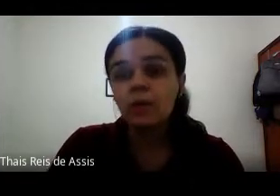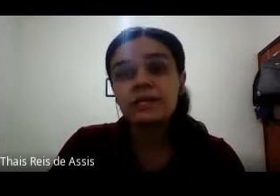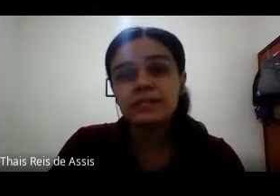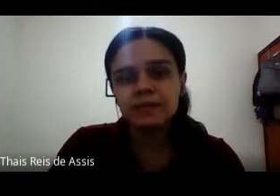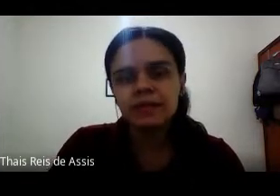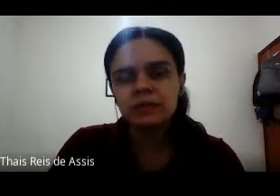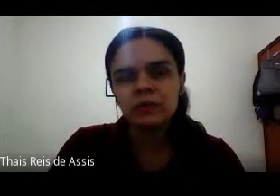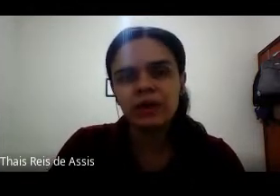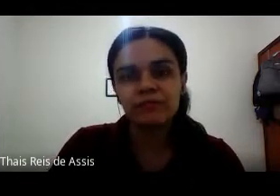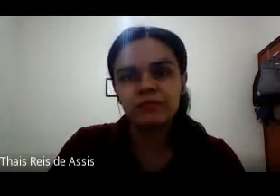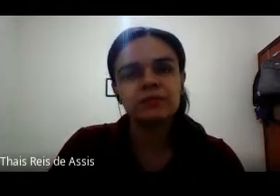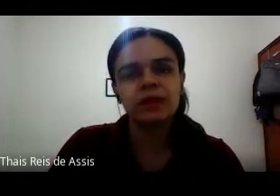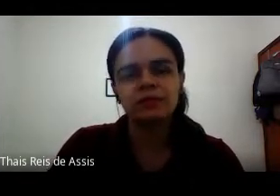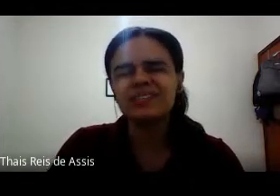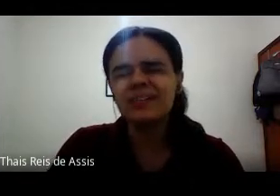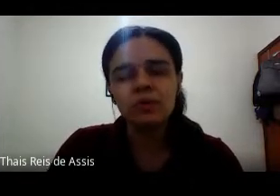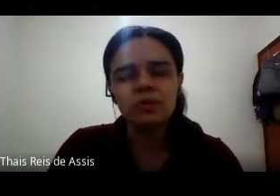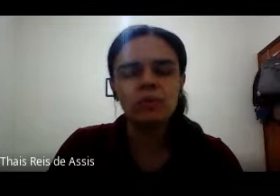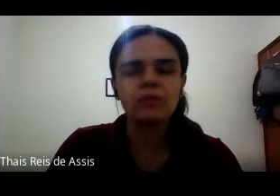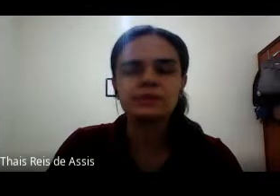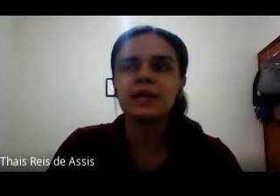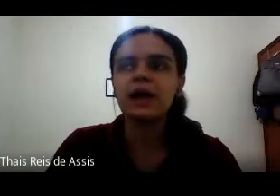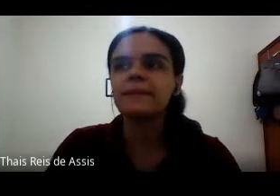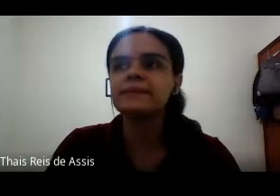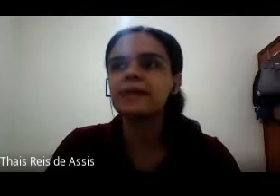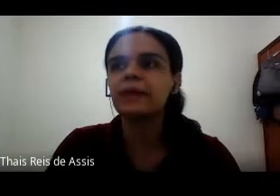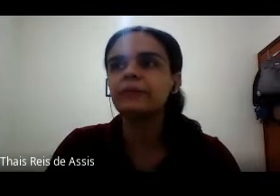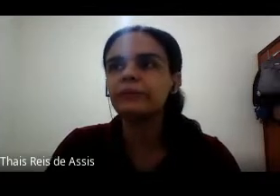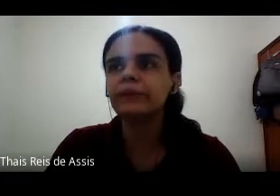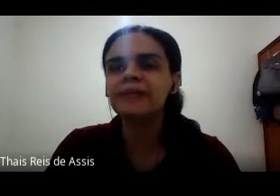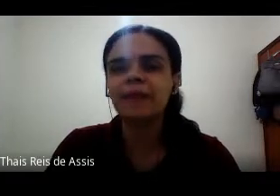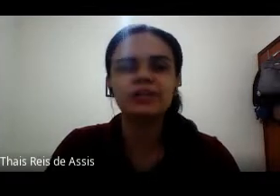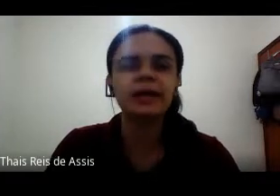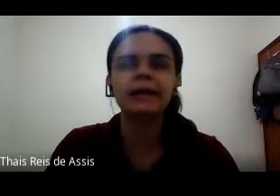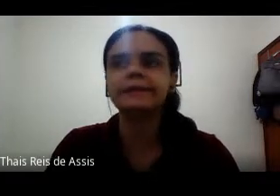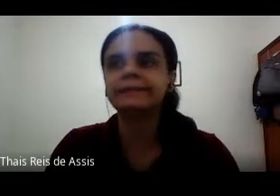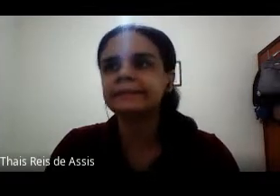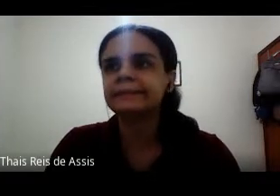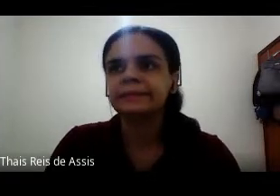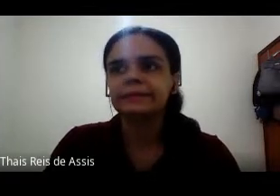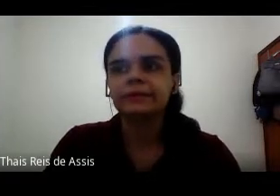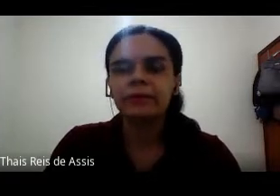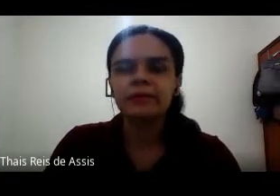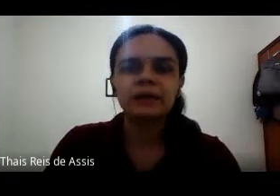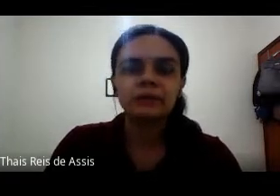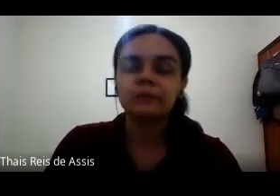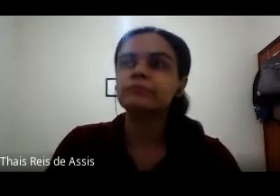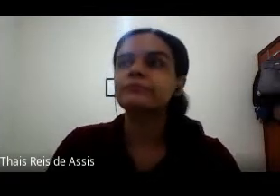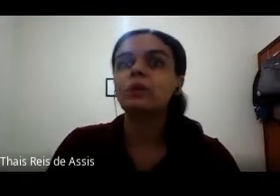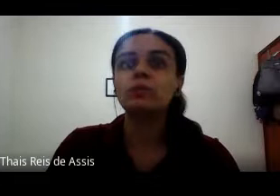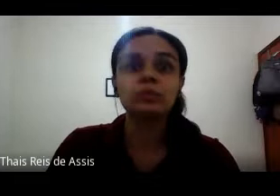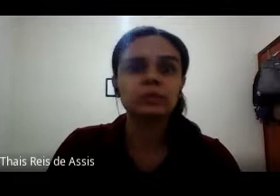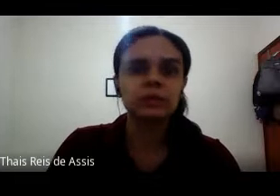o conhecimento, a vivência do aluno. Isso é muito comum, às vezes, mas esse aluno ele não sabe de nada. Coitado,